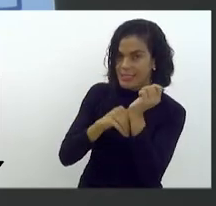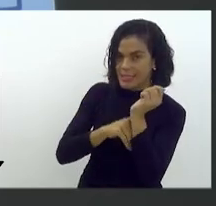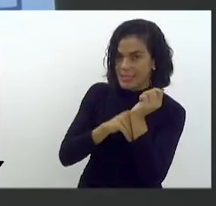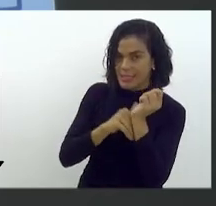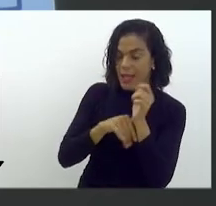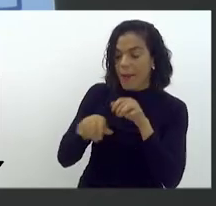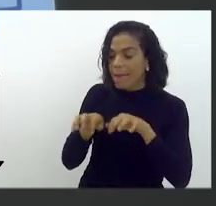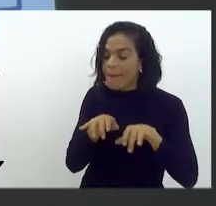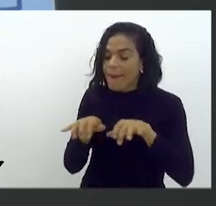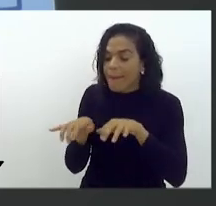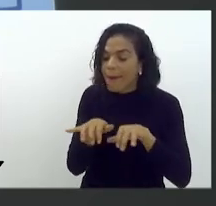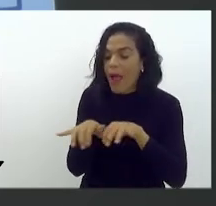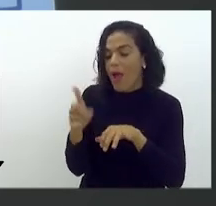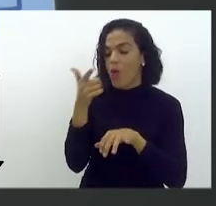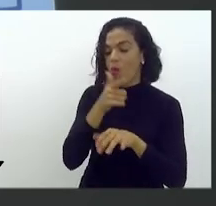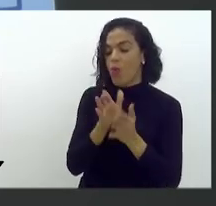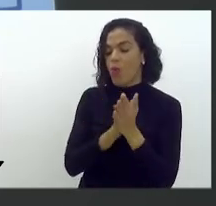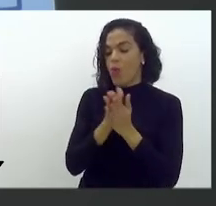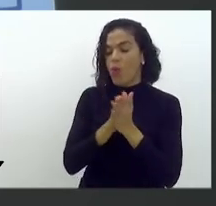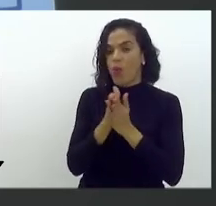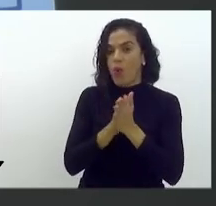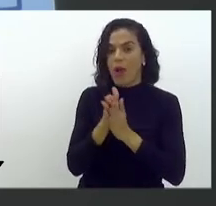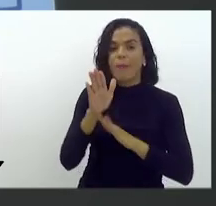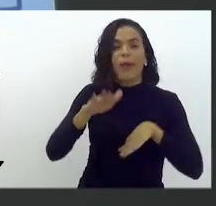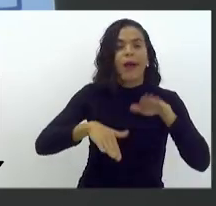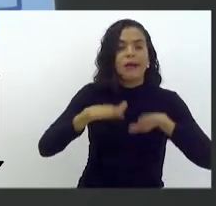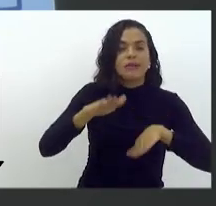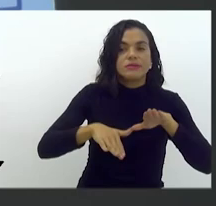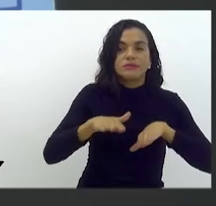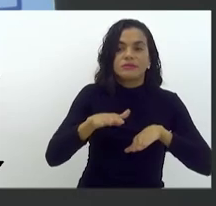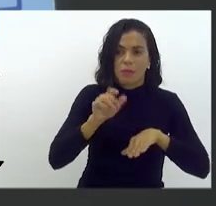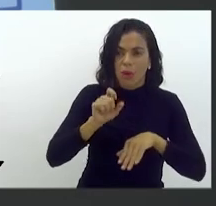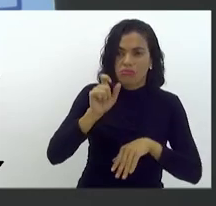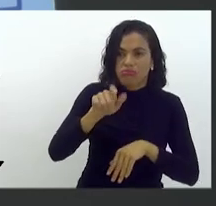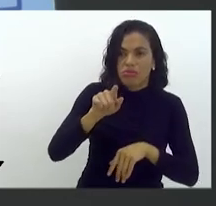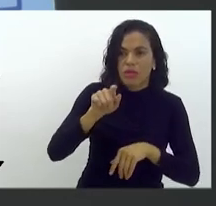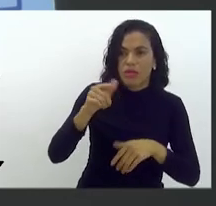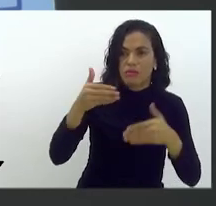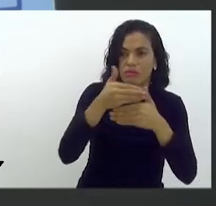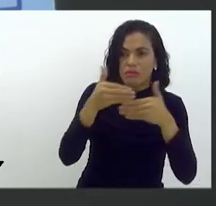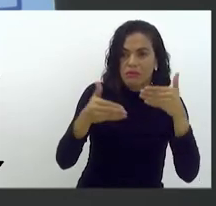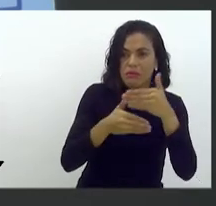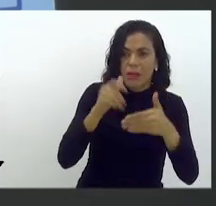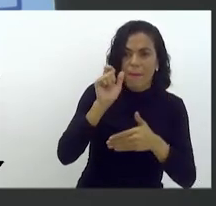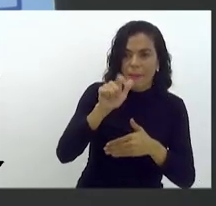senha só que esse prazo né Às vezes pode dar mais um cliquezinho